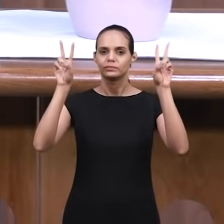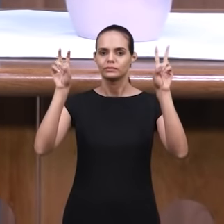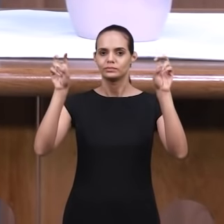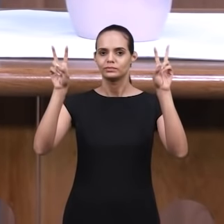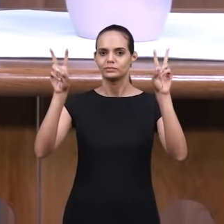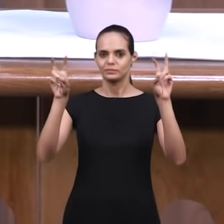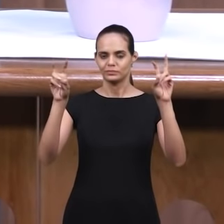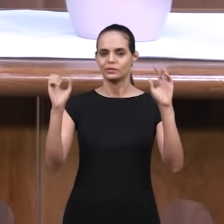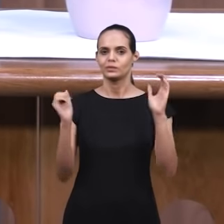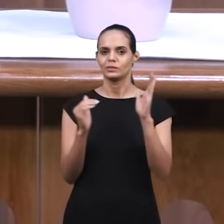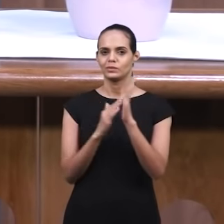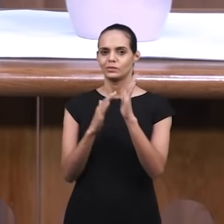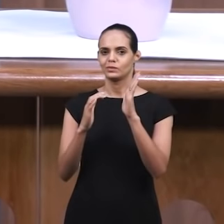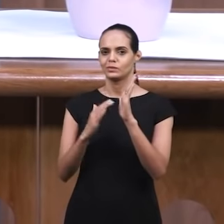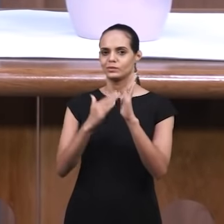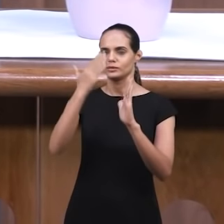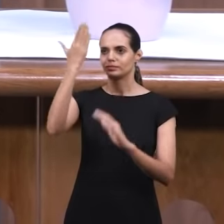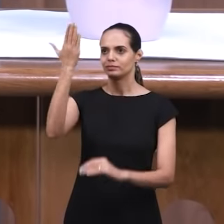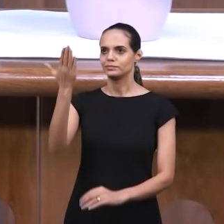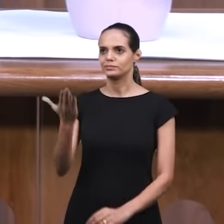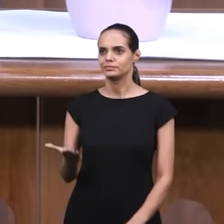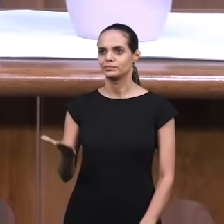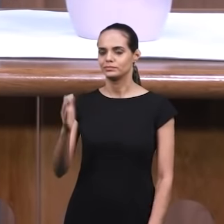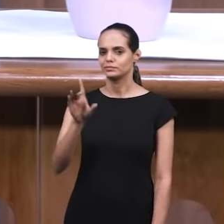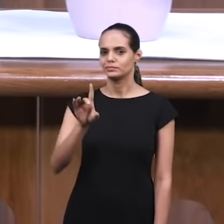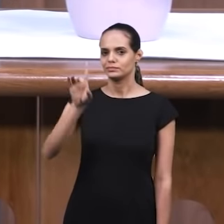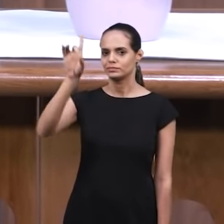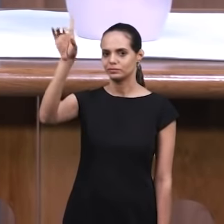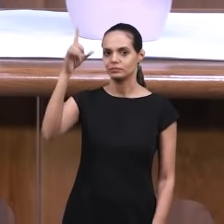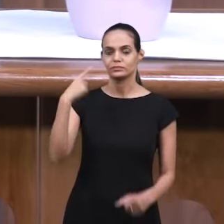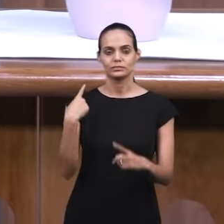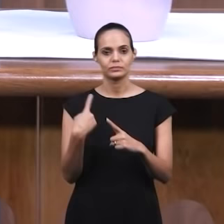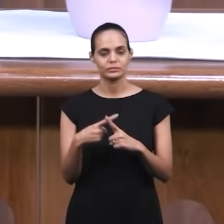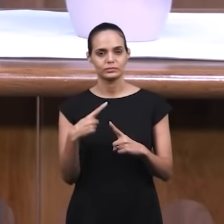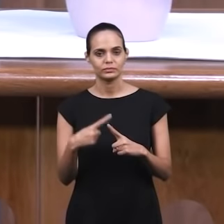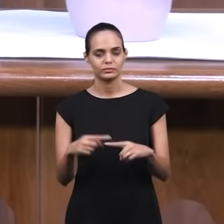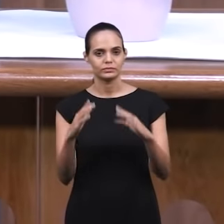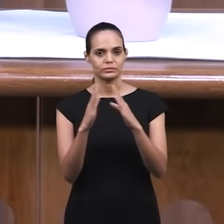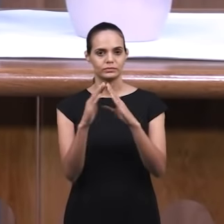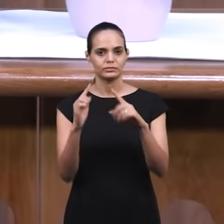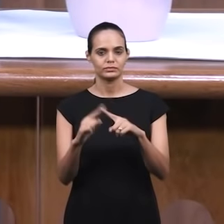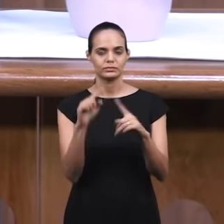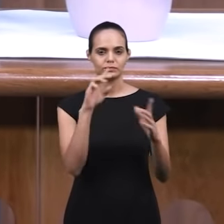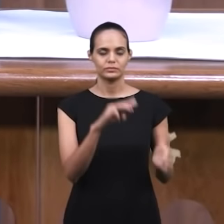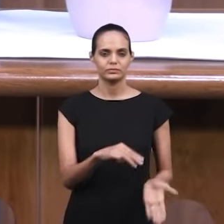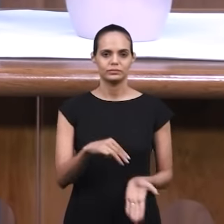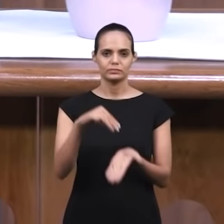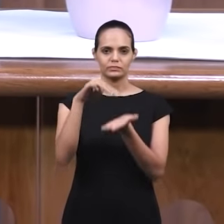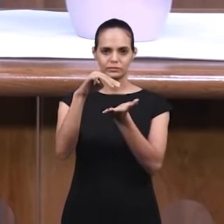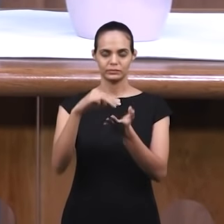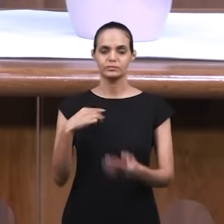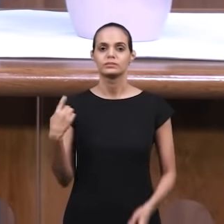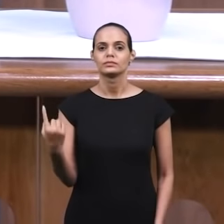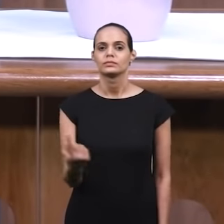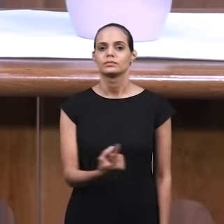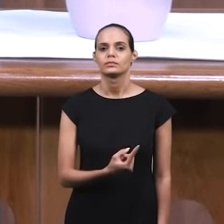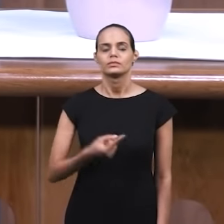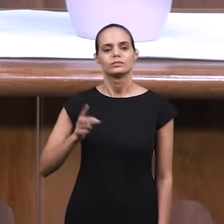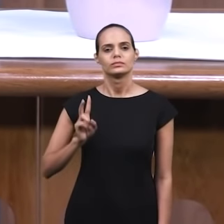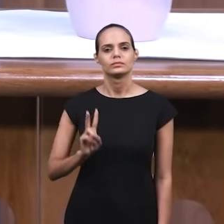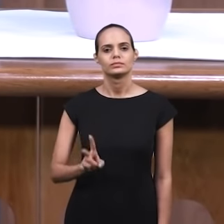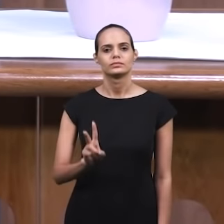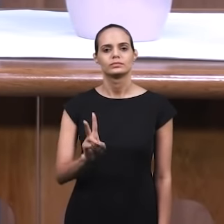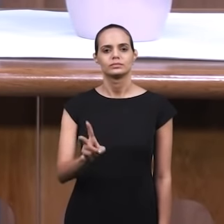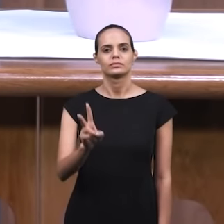do louvor a Deus, porque na Igreja Cristã Maranata, nós usamos sempre os nossos